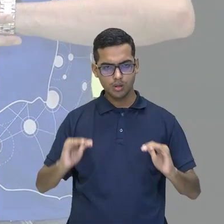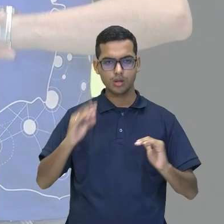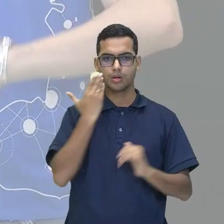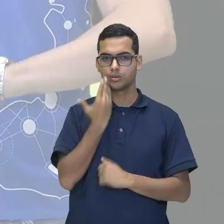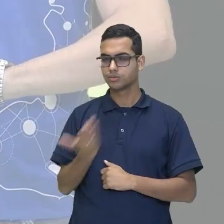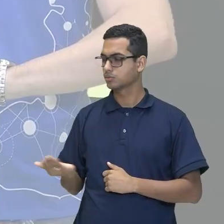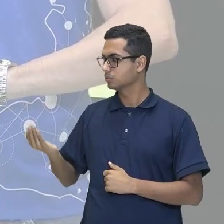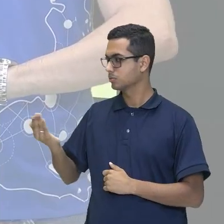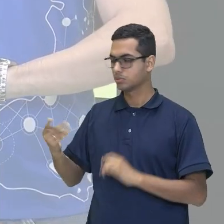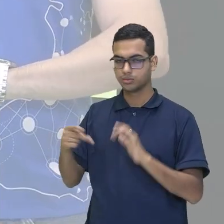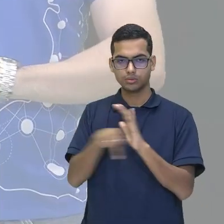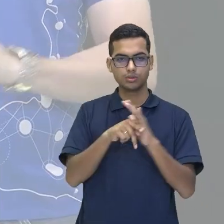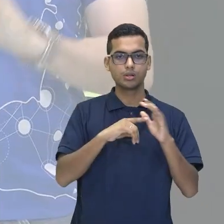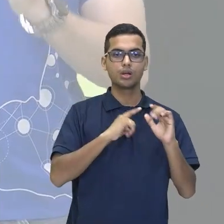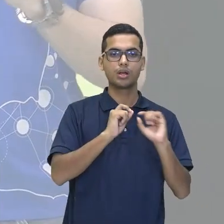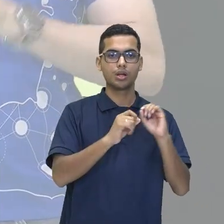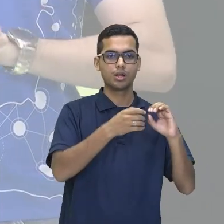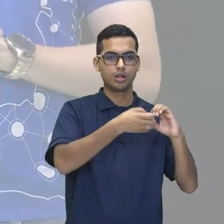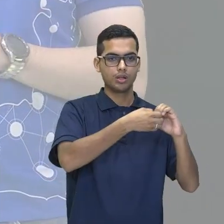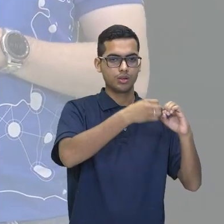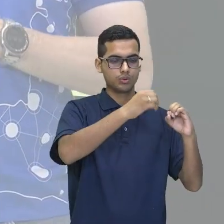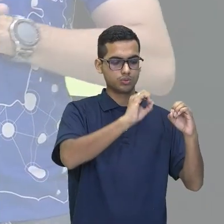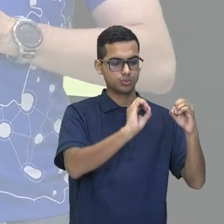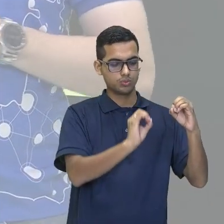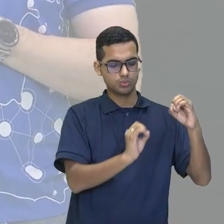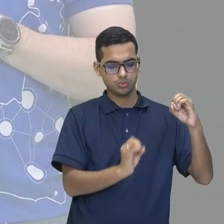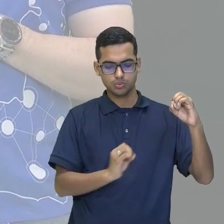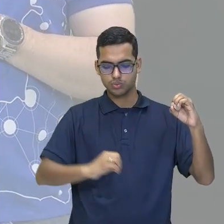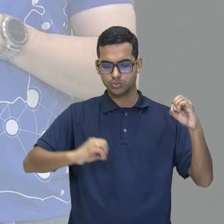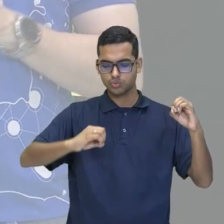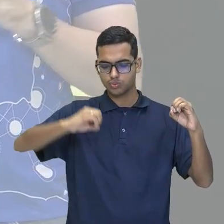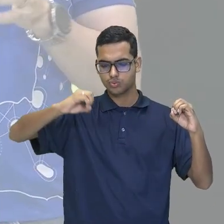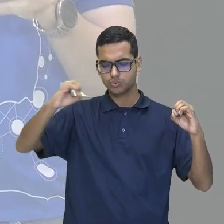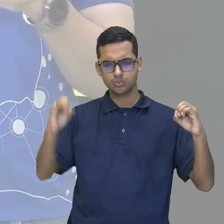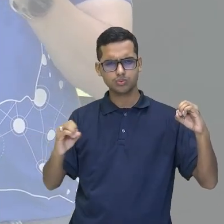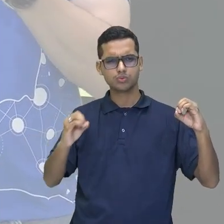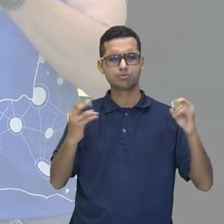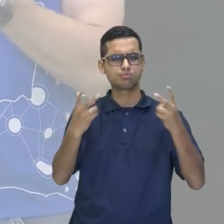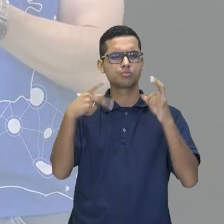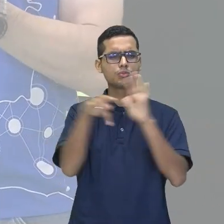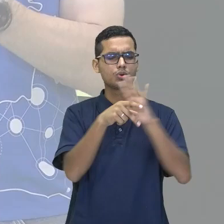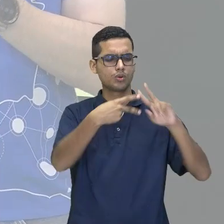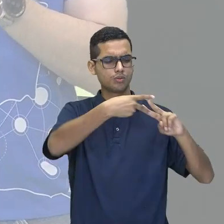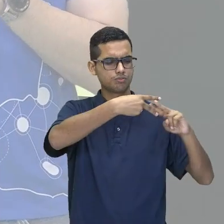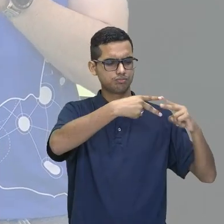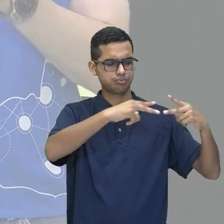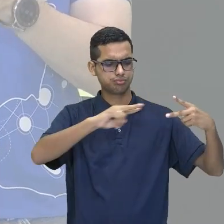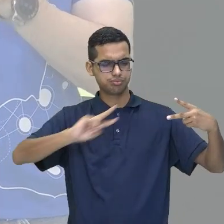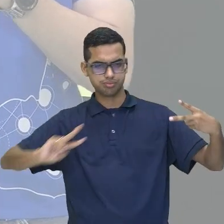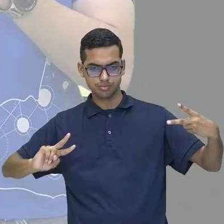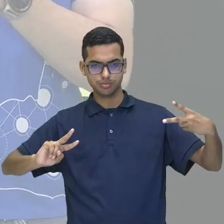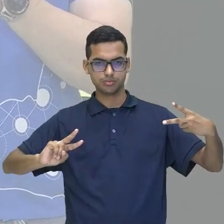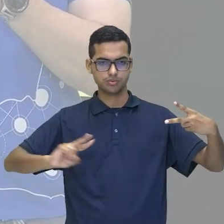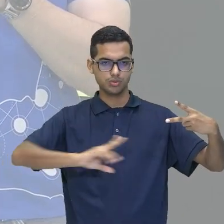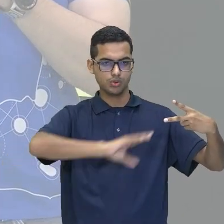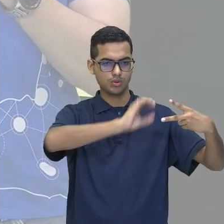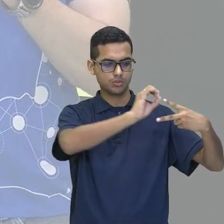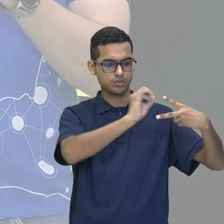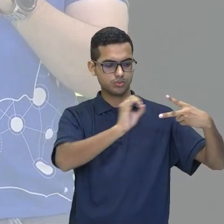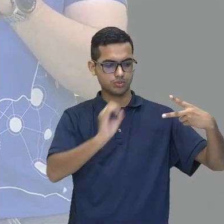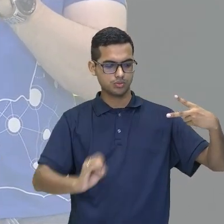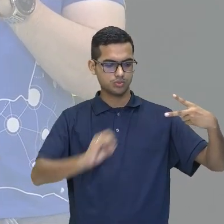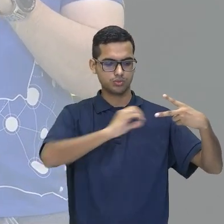torcer, tá? Então, eu posso dar exemplo como a primeira, como a primária, né? A insulina, ela é uma